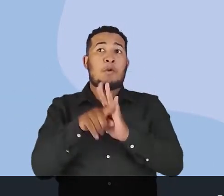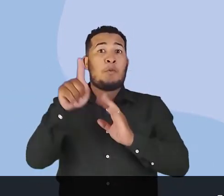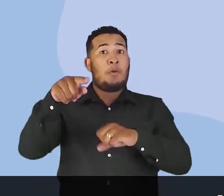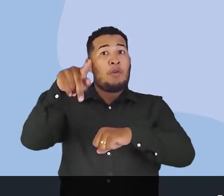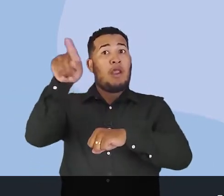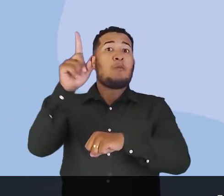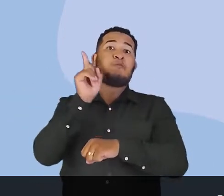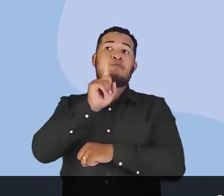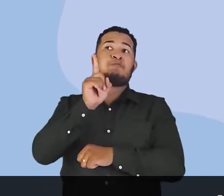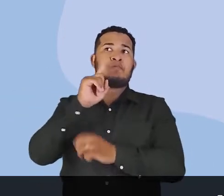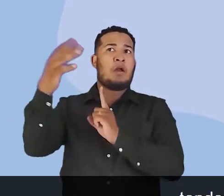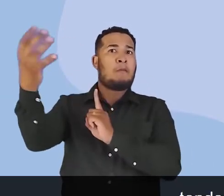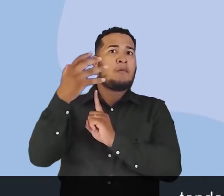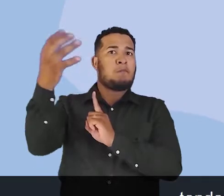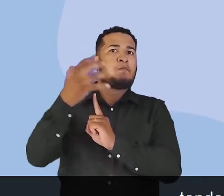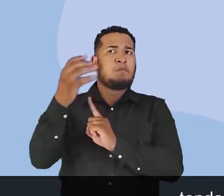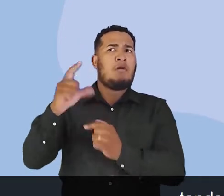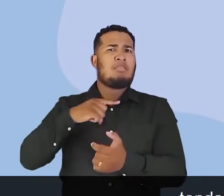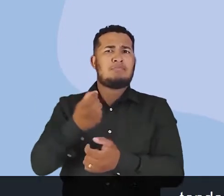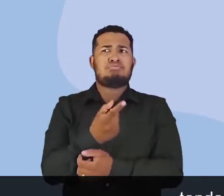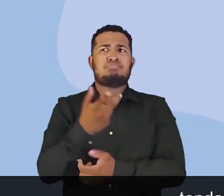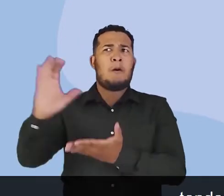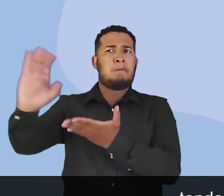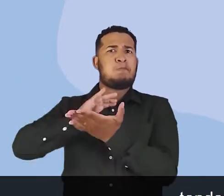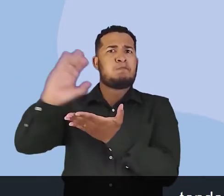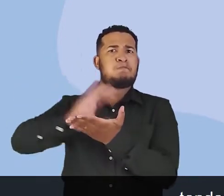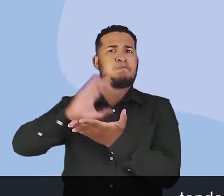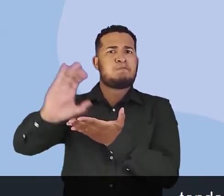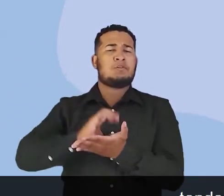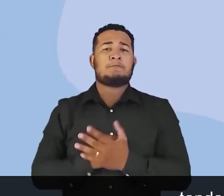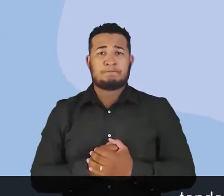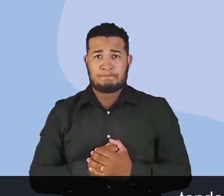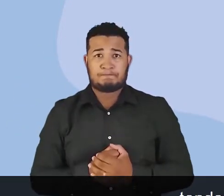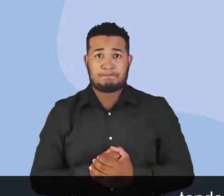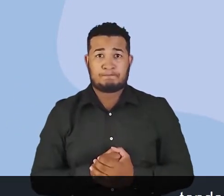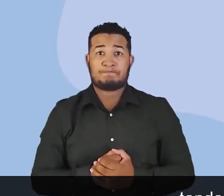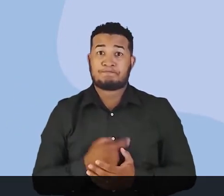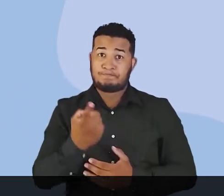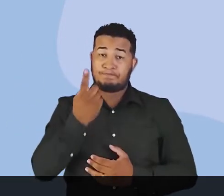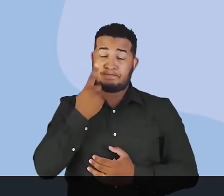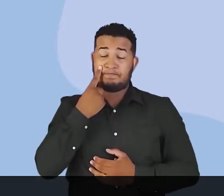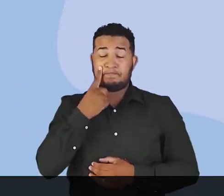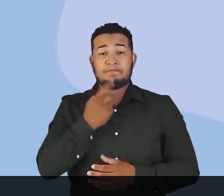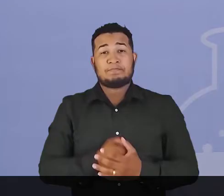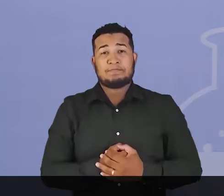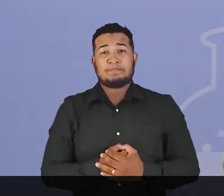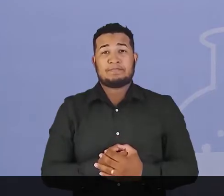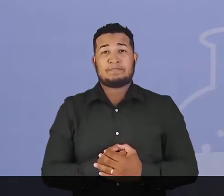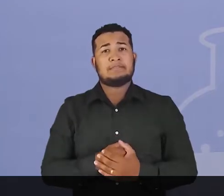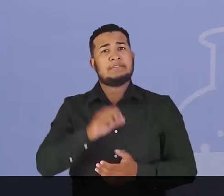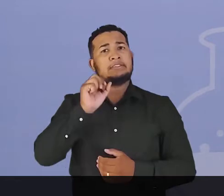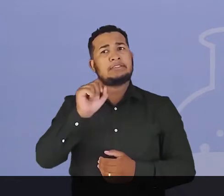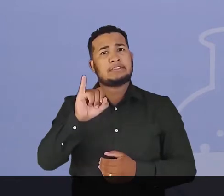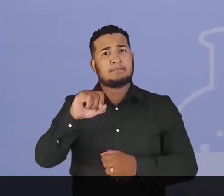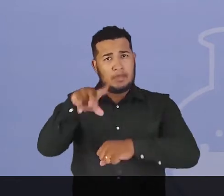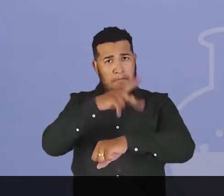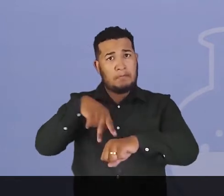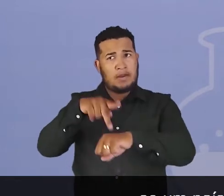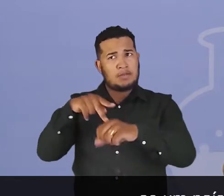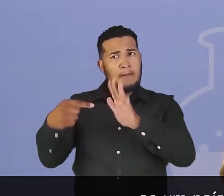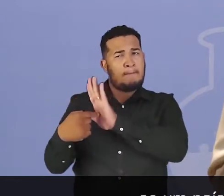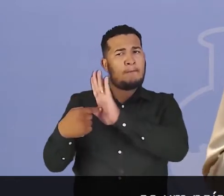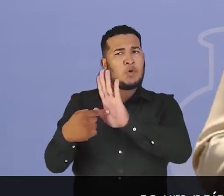Consenso de Washington, tendo recebido grande quantidade de investimentos externos. Então, pessoal, vem comigo. Olha bem,